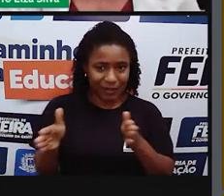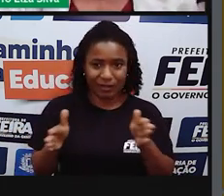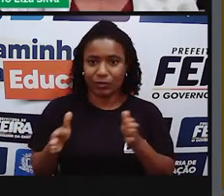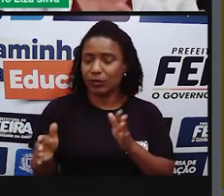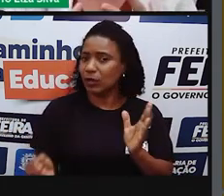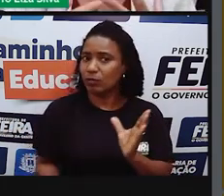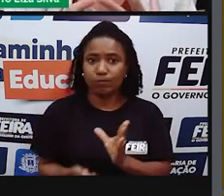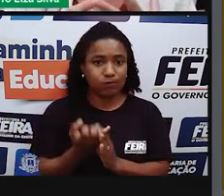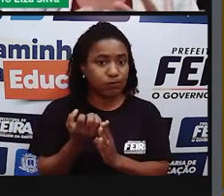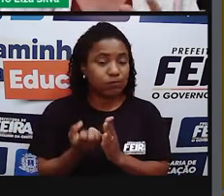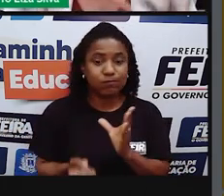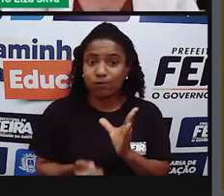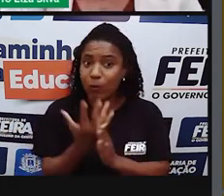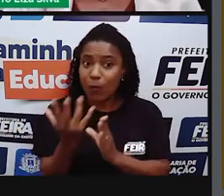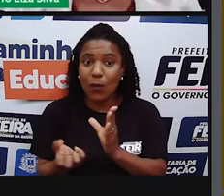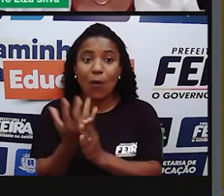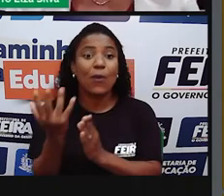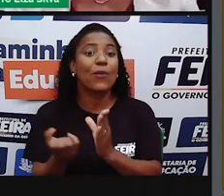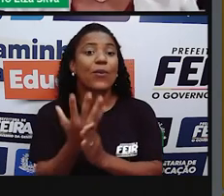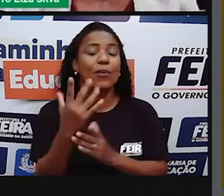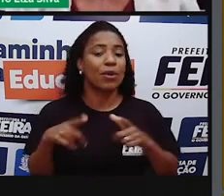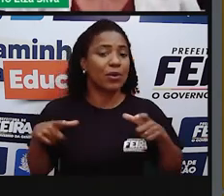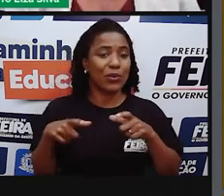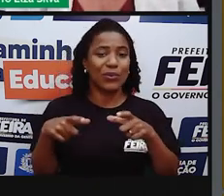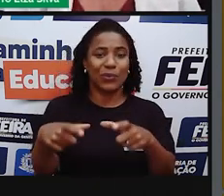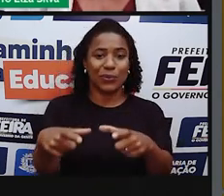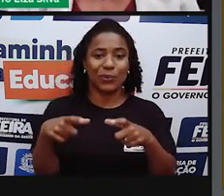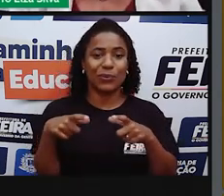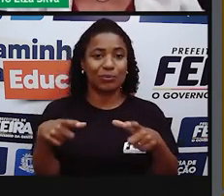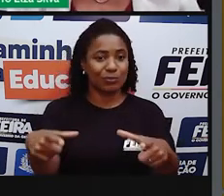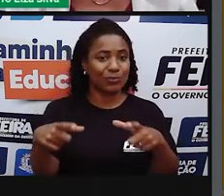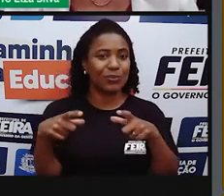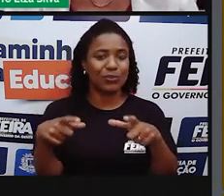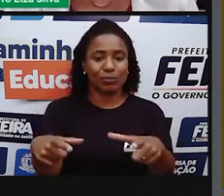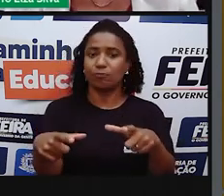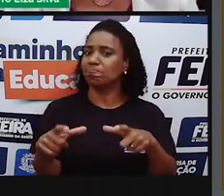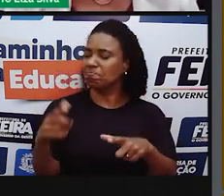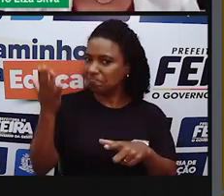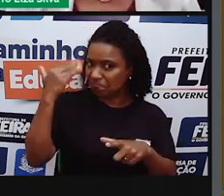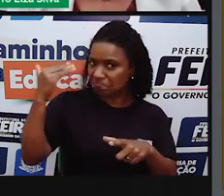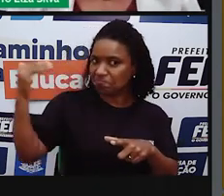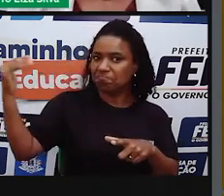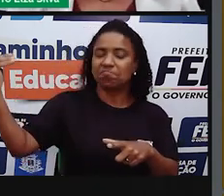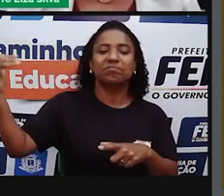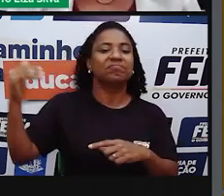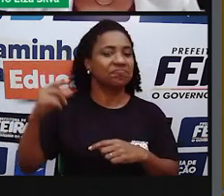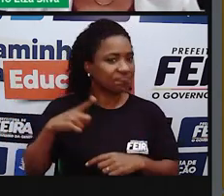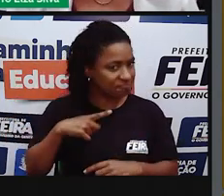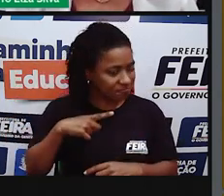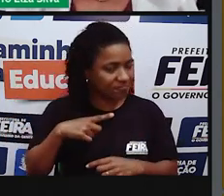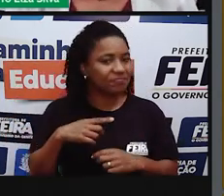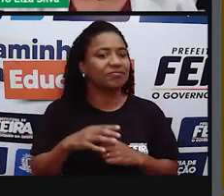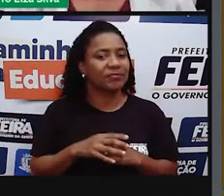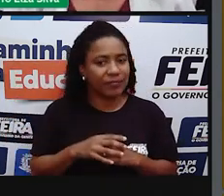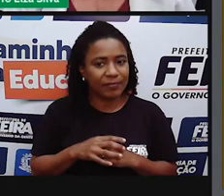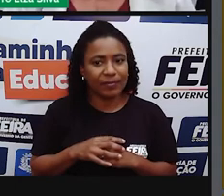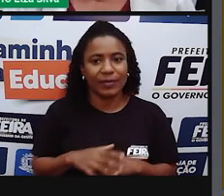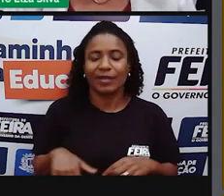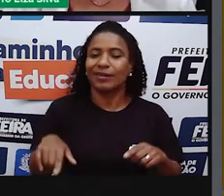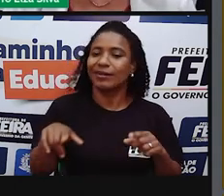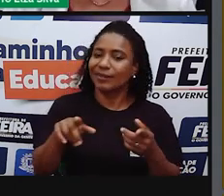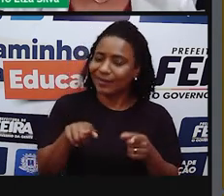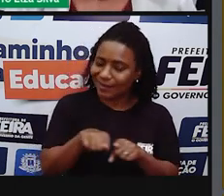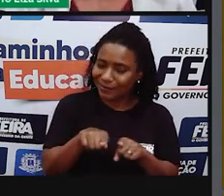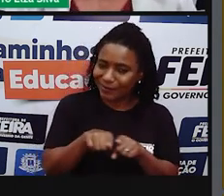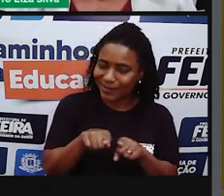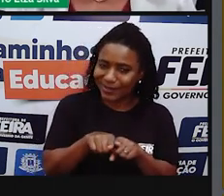um momento de explosão na carreira do cantor. Nesta época também, ele